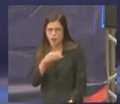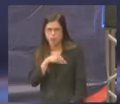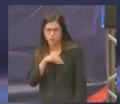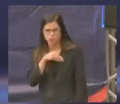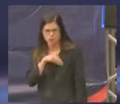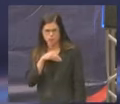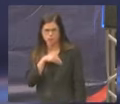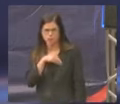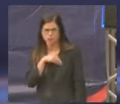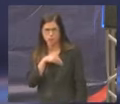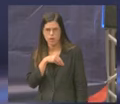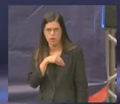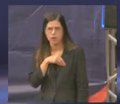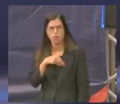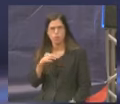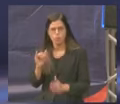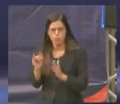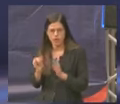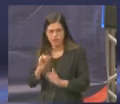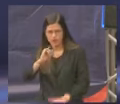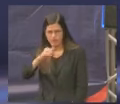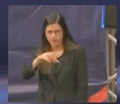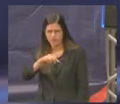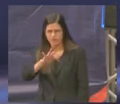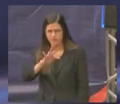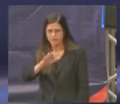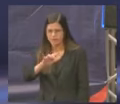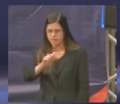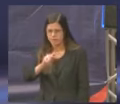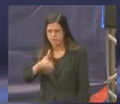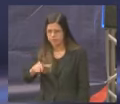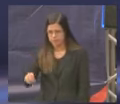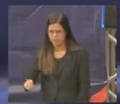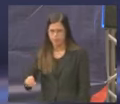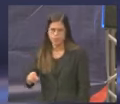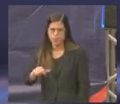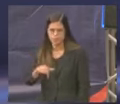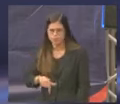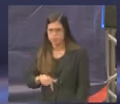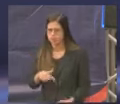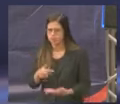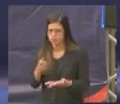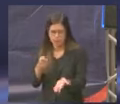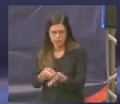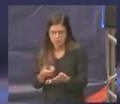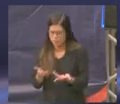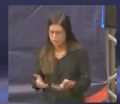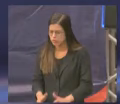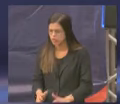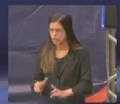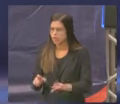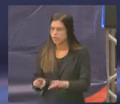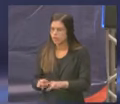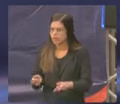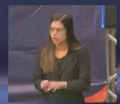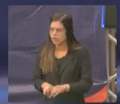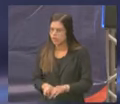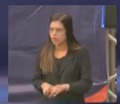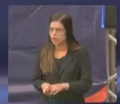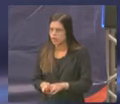o que a inflação comeu. É um enxugamento das redações, é a morte de vários veículos de